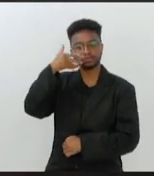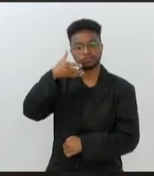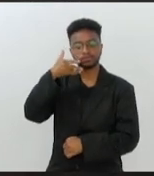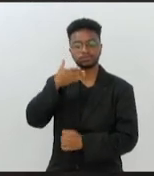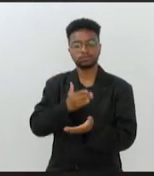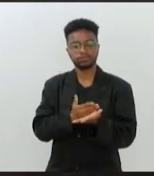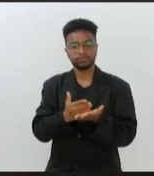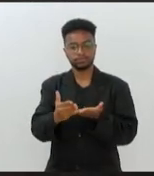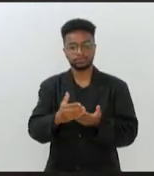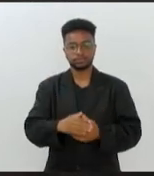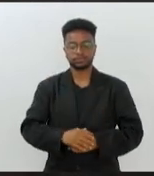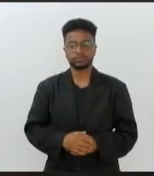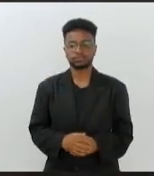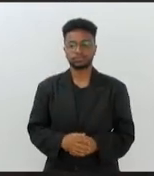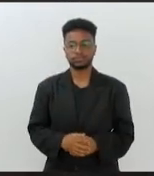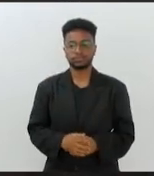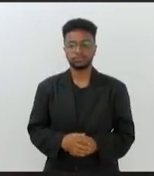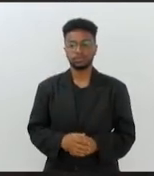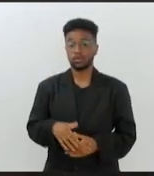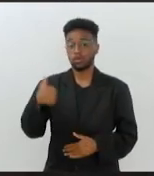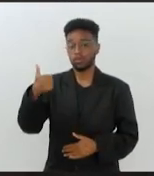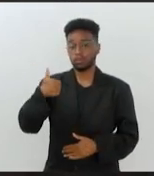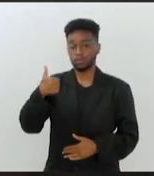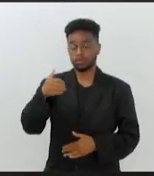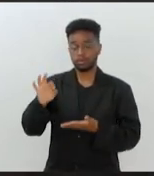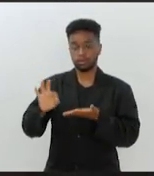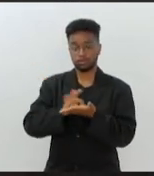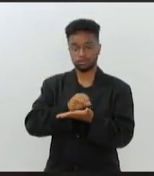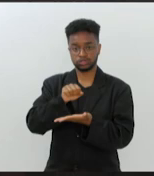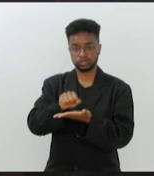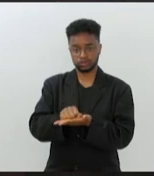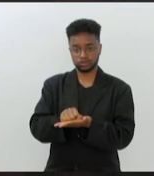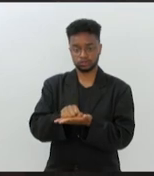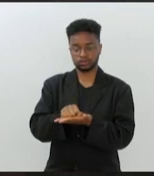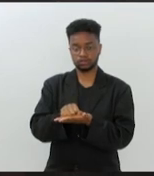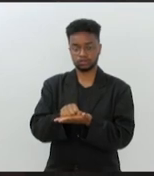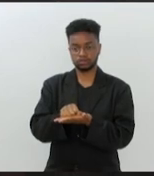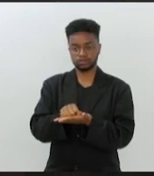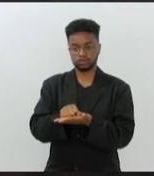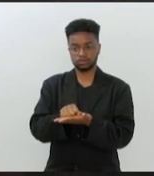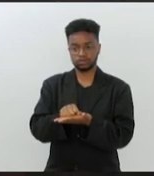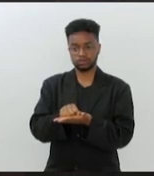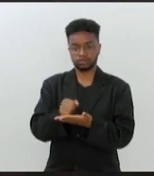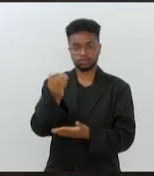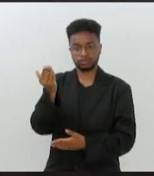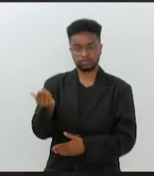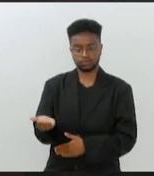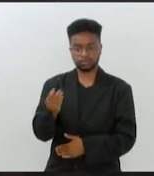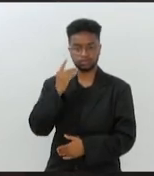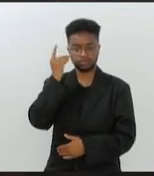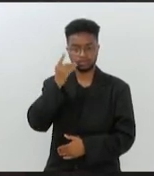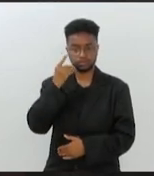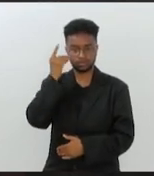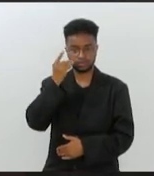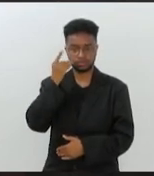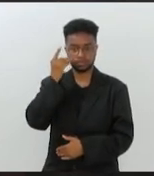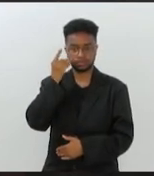expediente inicial. O primeiro orador inscrito é o nobre